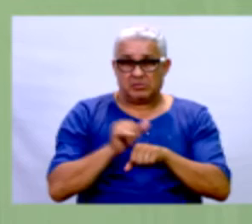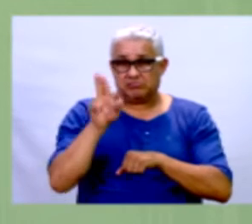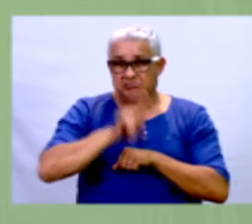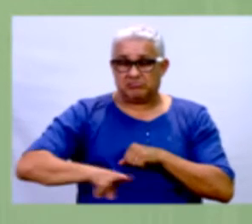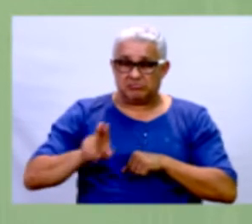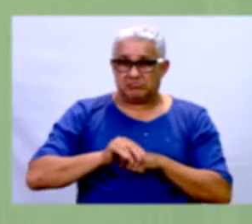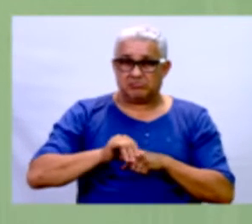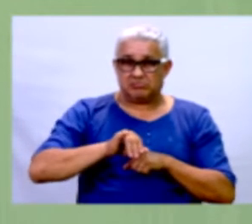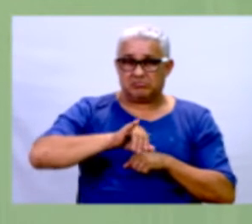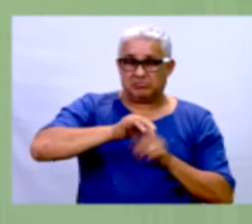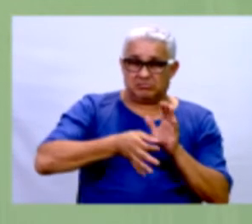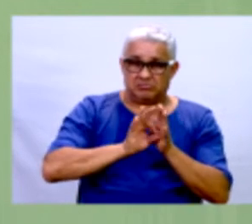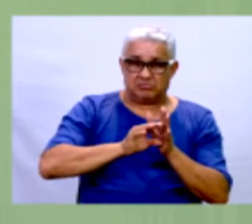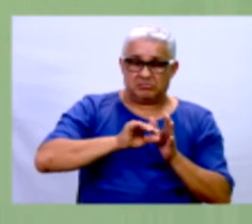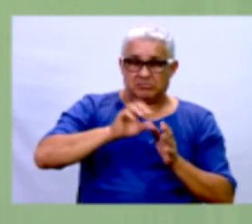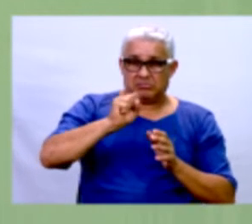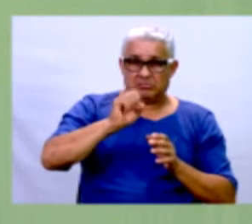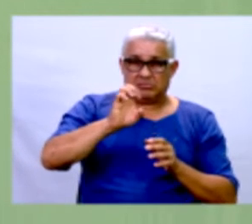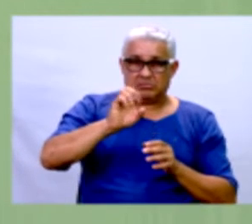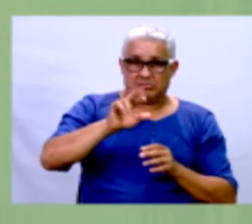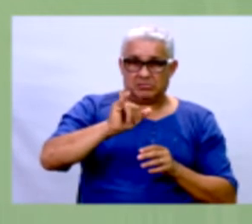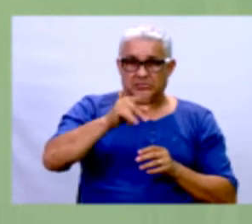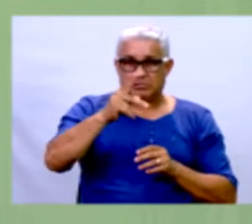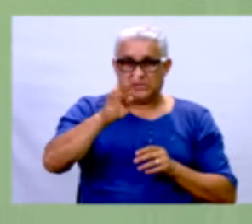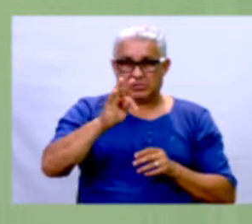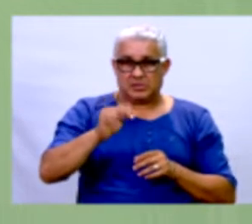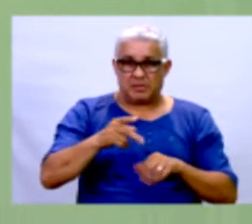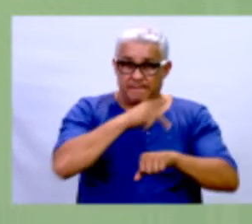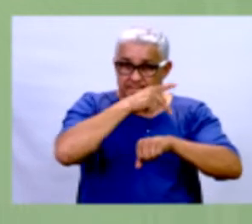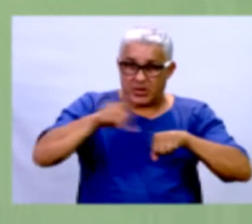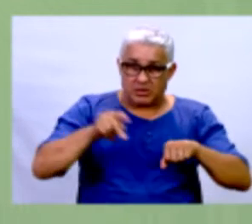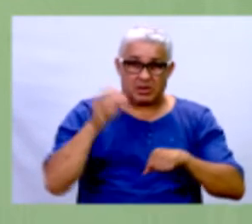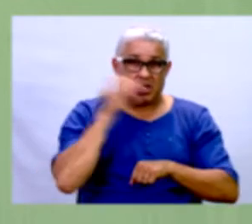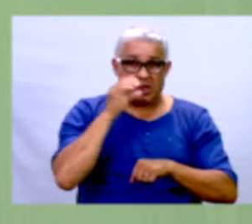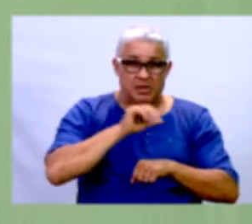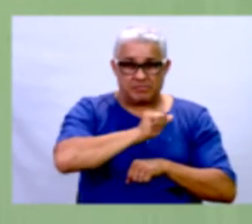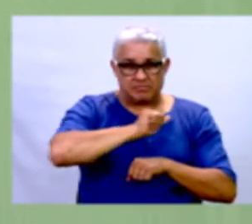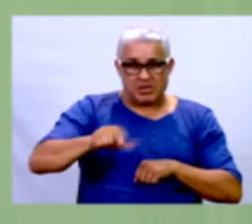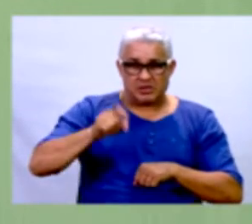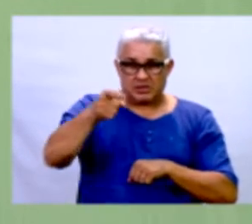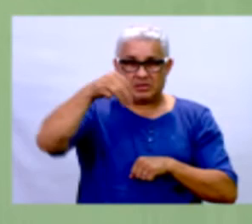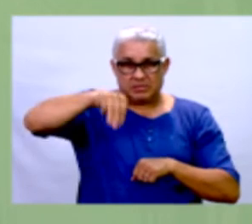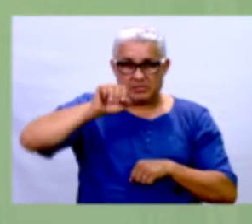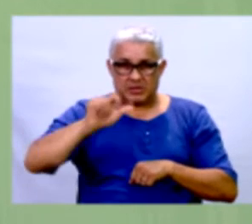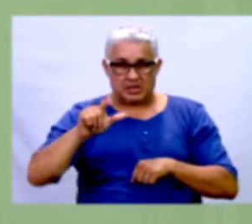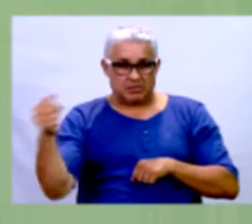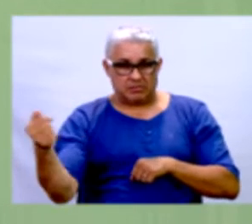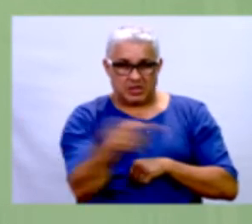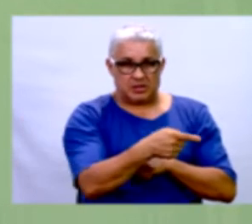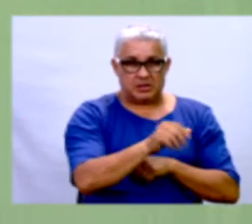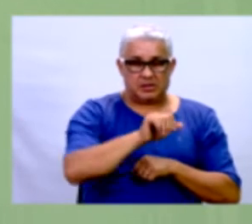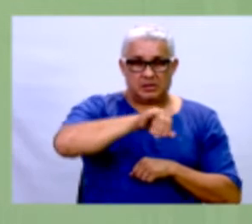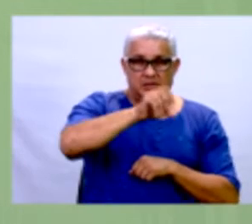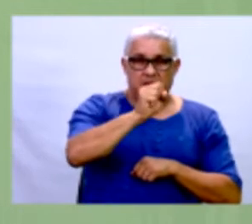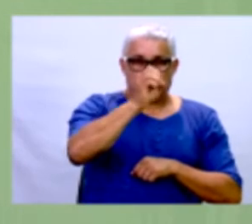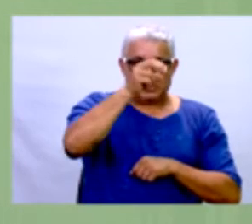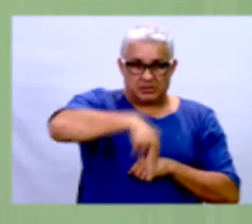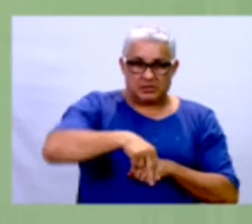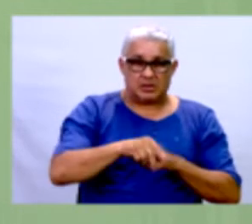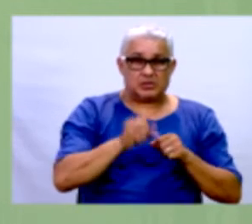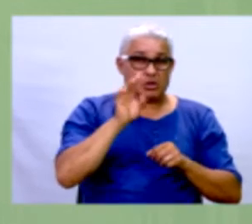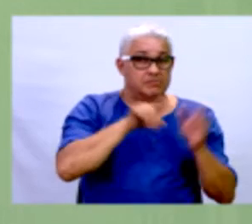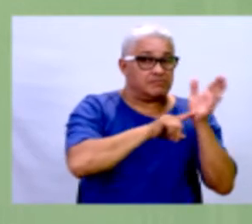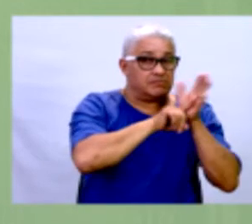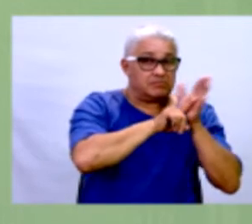com JavaScript puro, ela é mais rápida, né, para XML do que para JSON, enquanto para consulta é normalmente